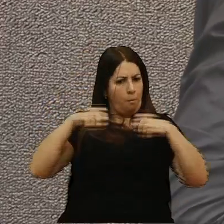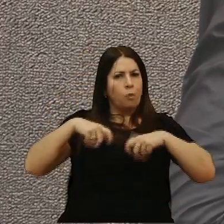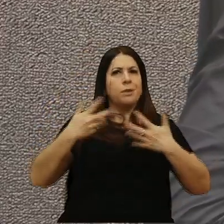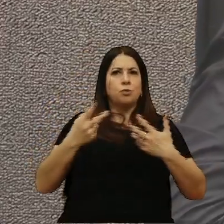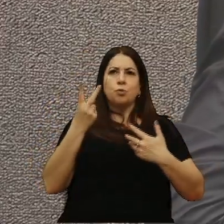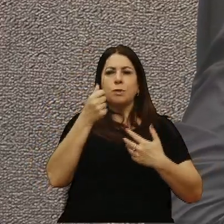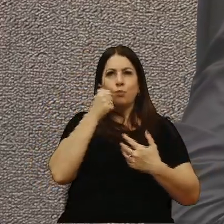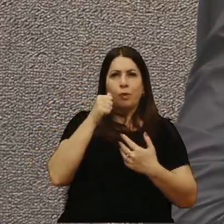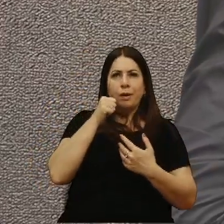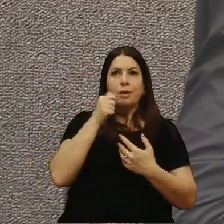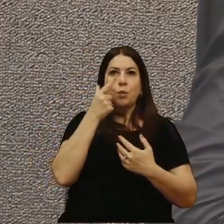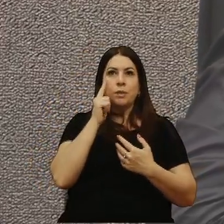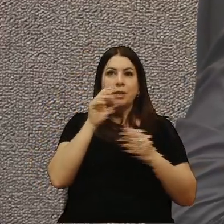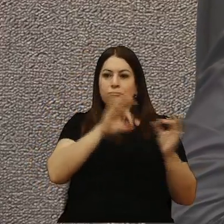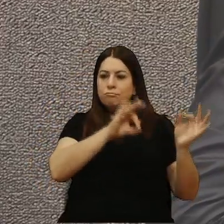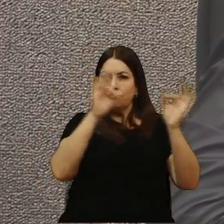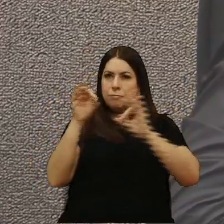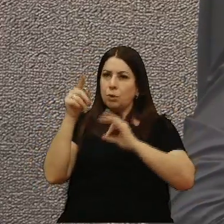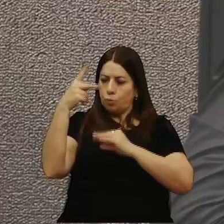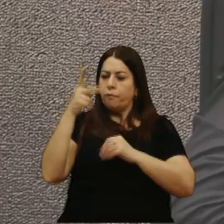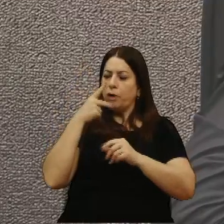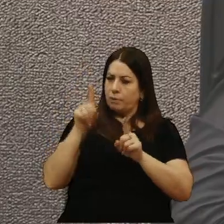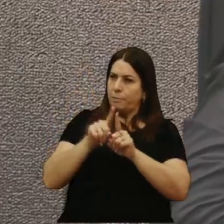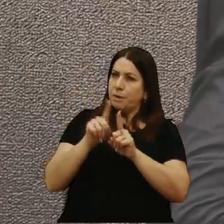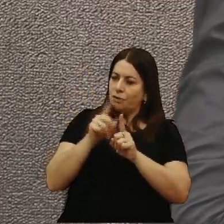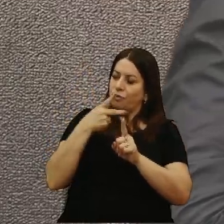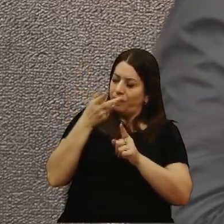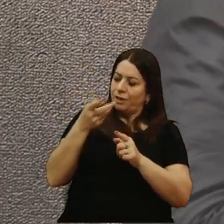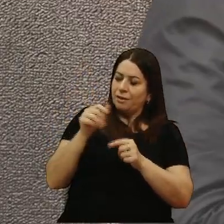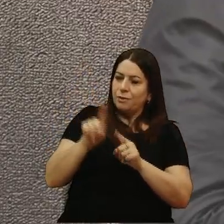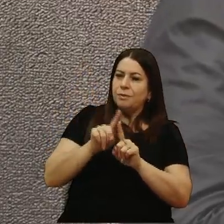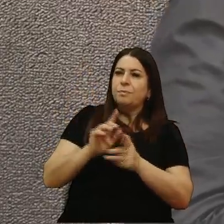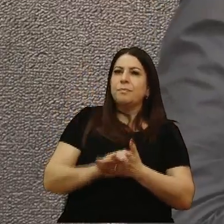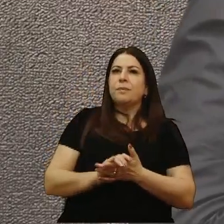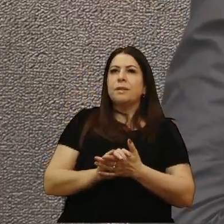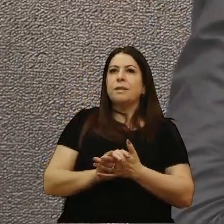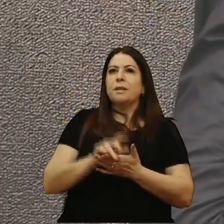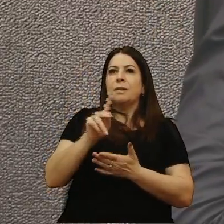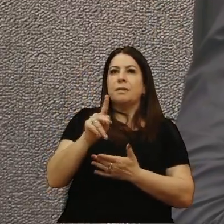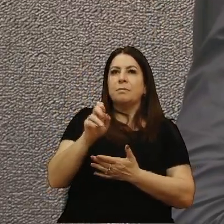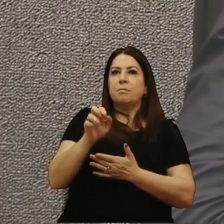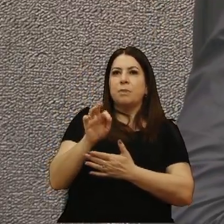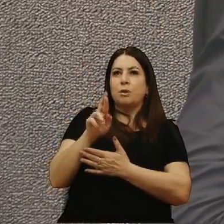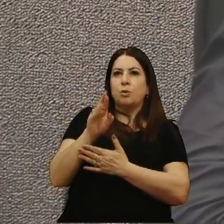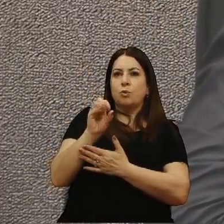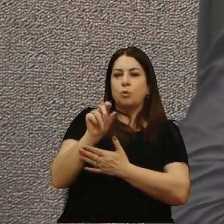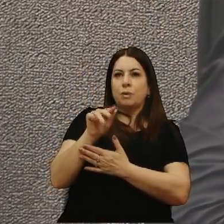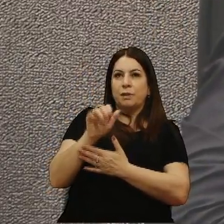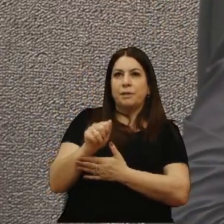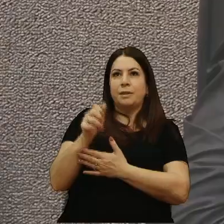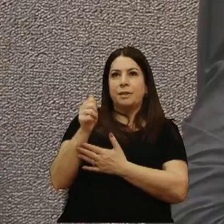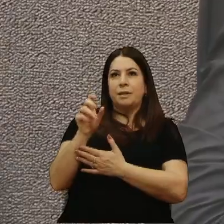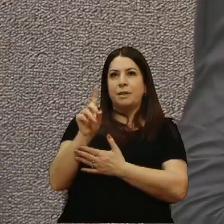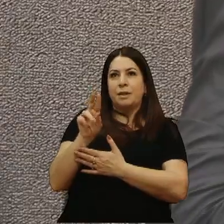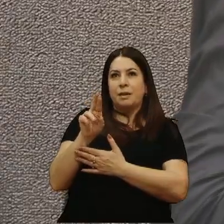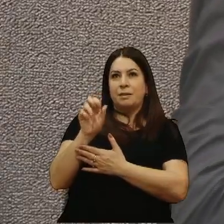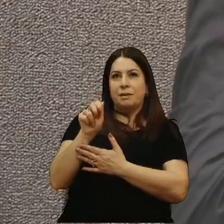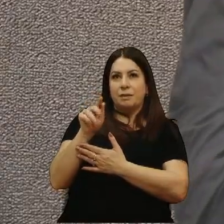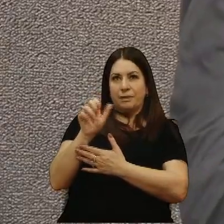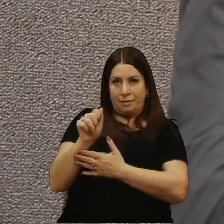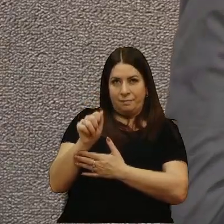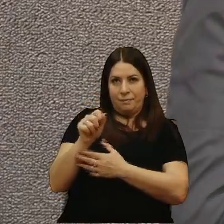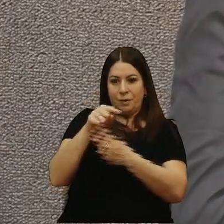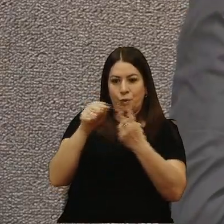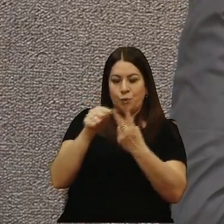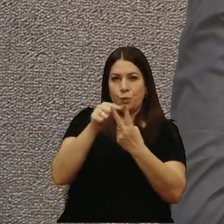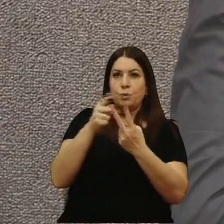duas mulheres que eu consegui assistir. A sua também foi muito boa, aliás, já lhe disse isso, a Petrolina e a Adriana Santos dos Santos, quando